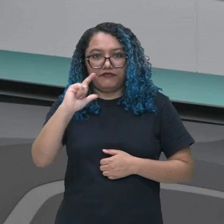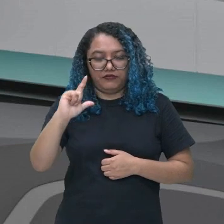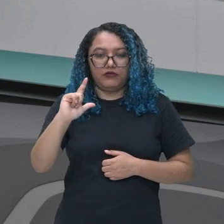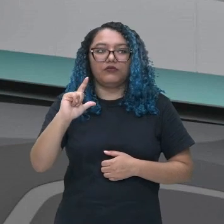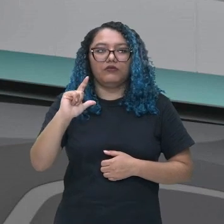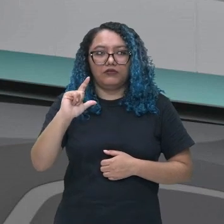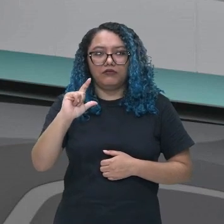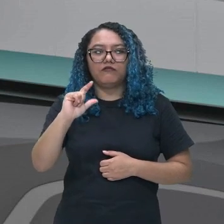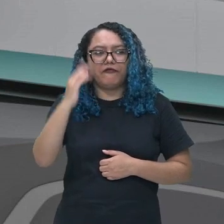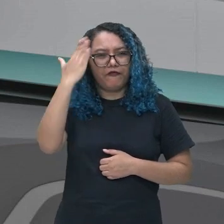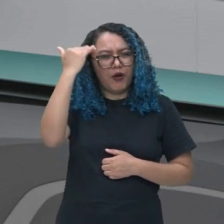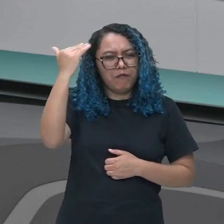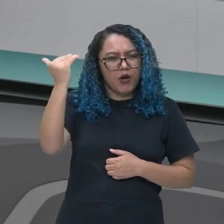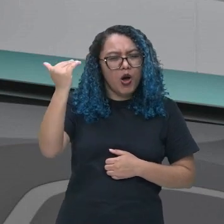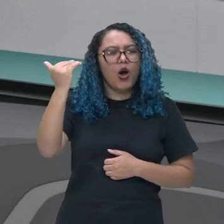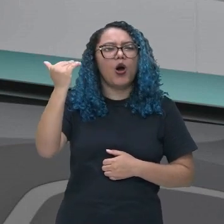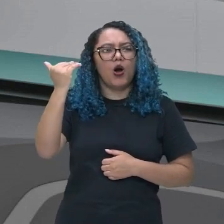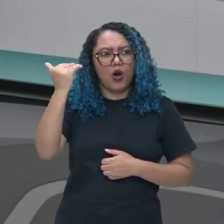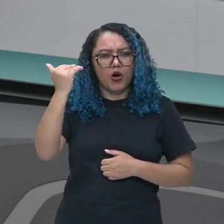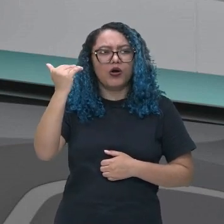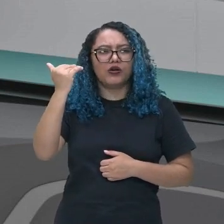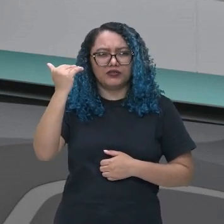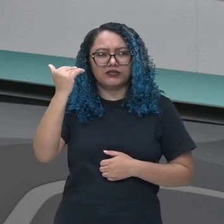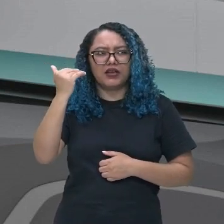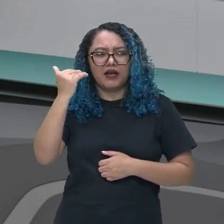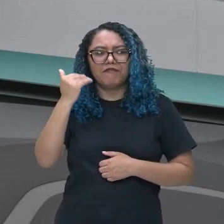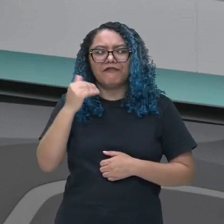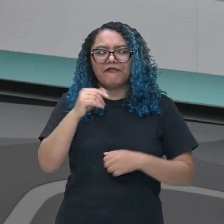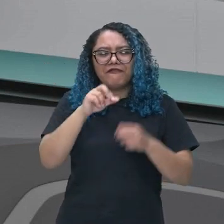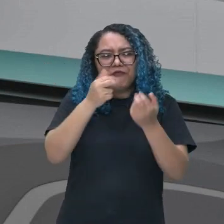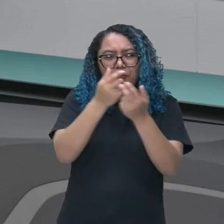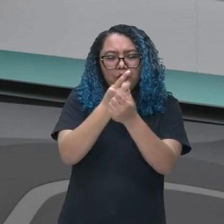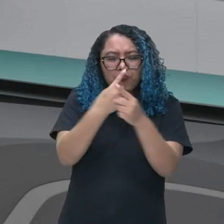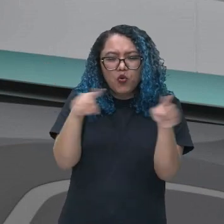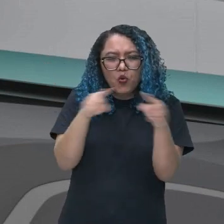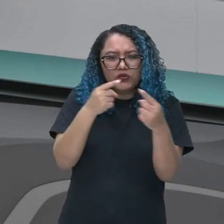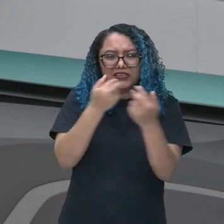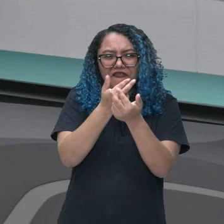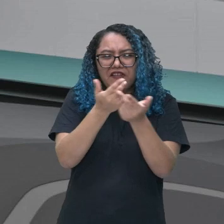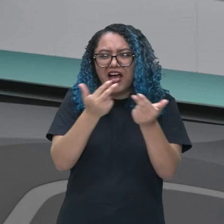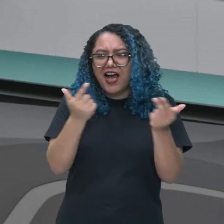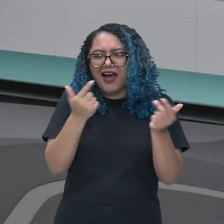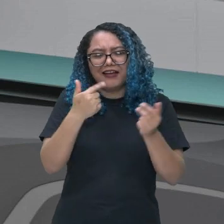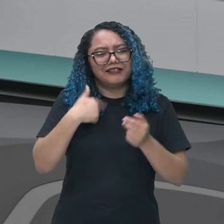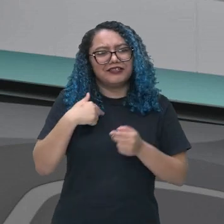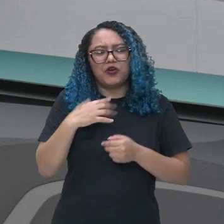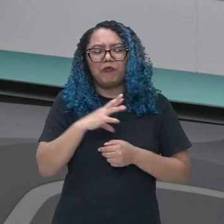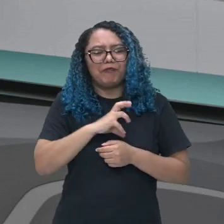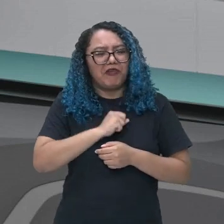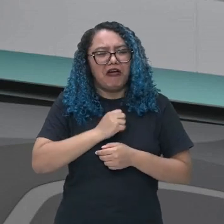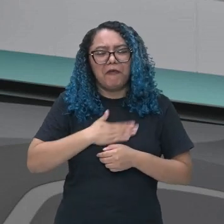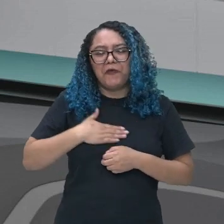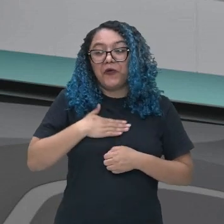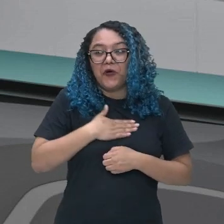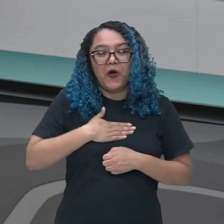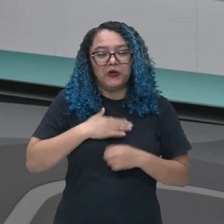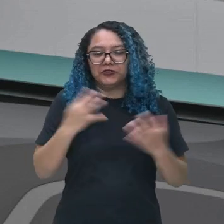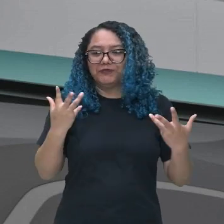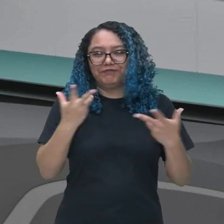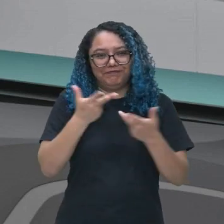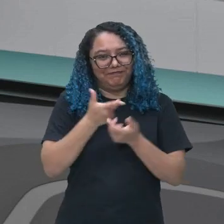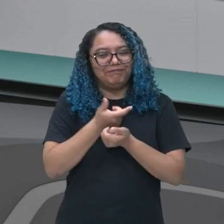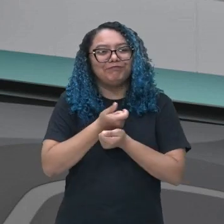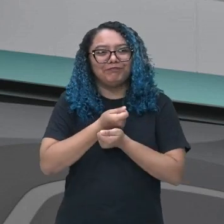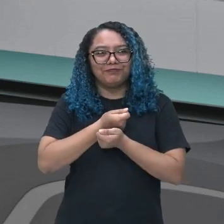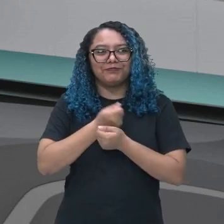conhecida. Tem muitas músicas famosas, gosto muito dela, maravilhosa. Veja essa notícia